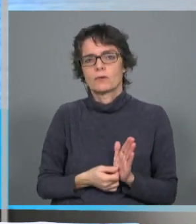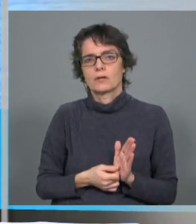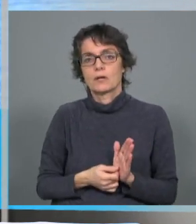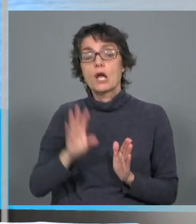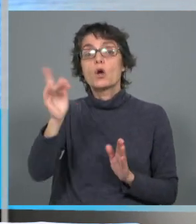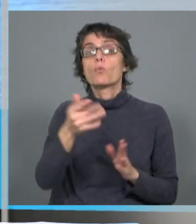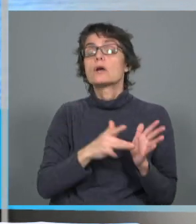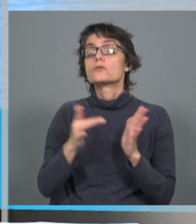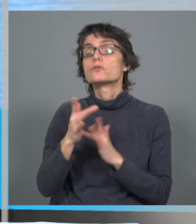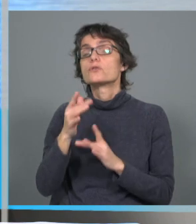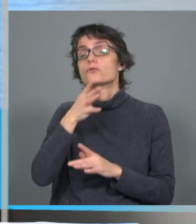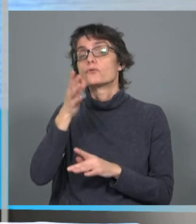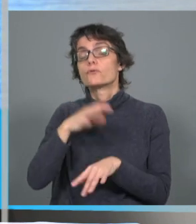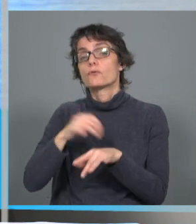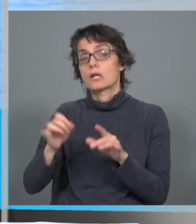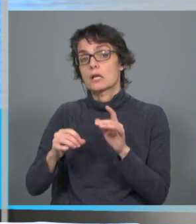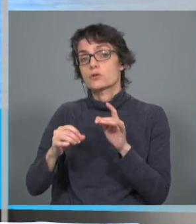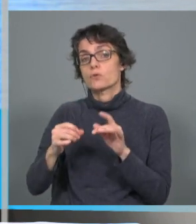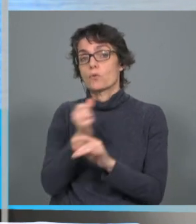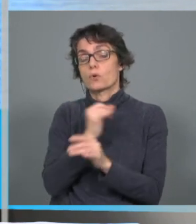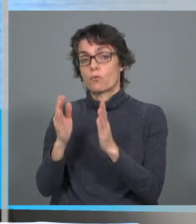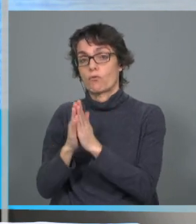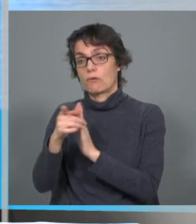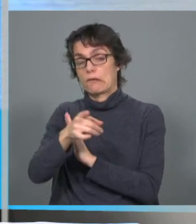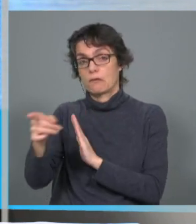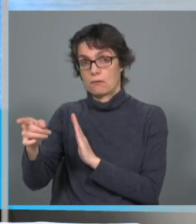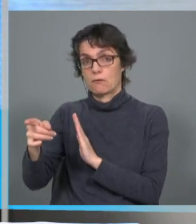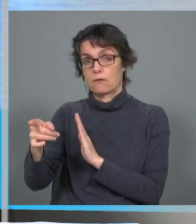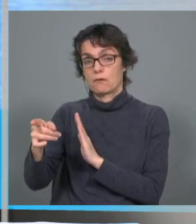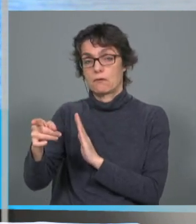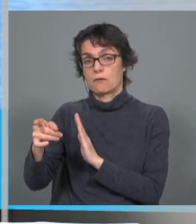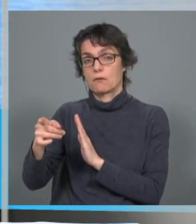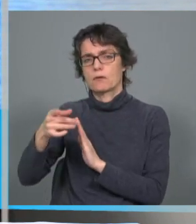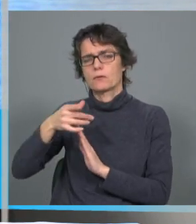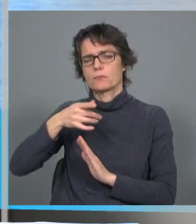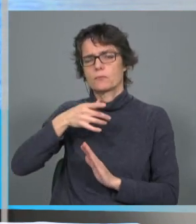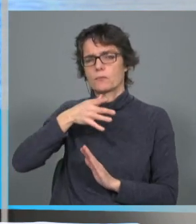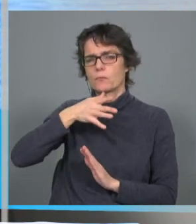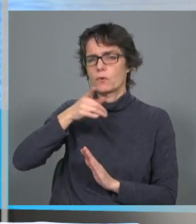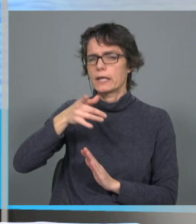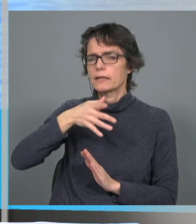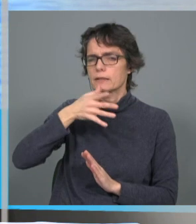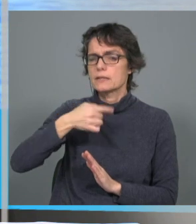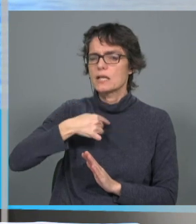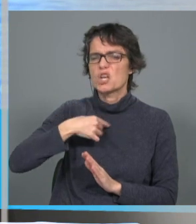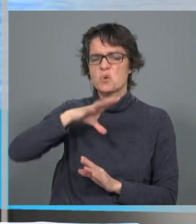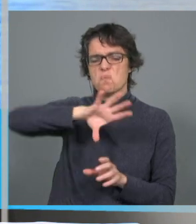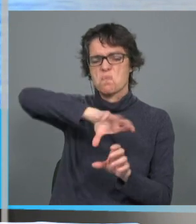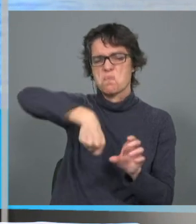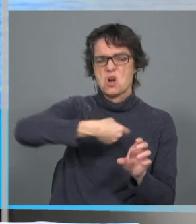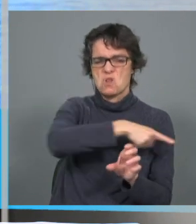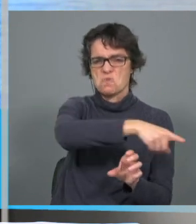usa uma palavra e quando diz destruir este templo, referindo-se a si próprio, e